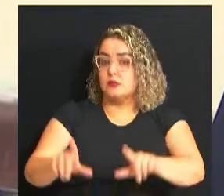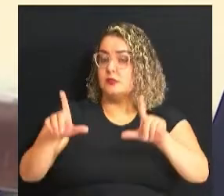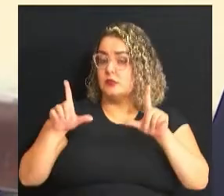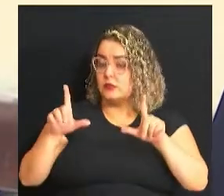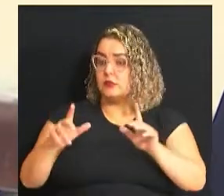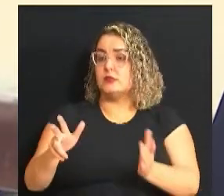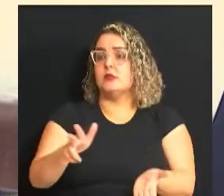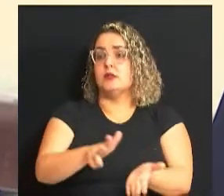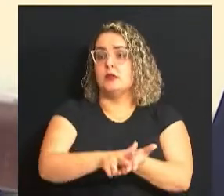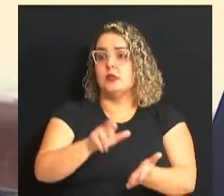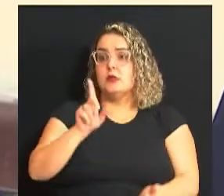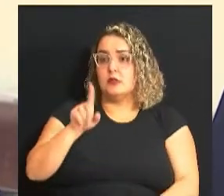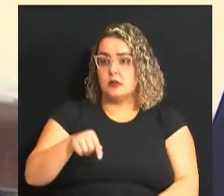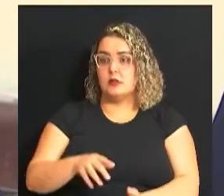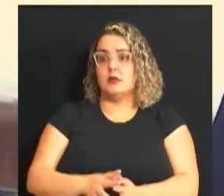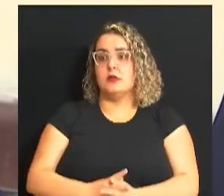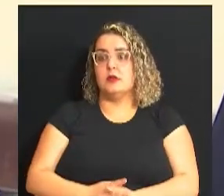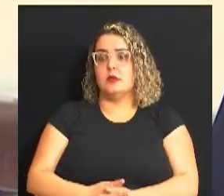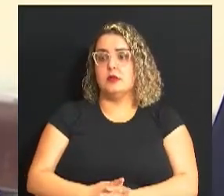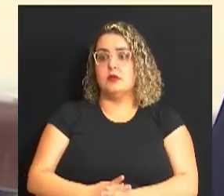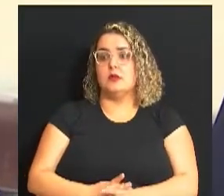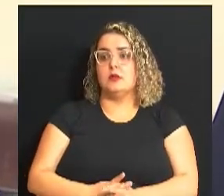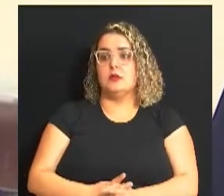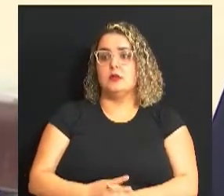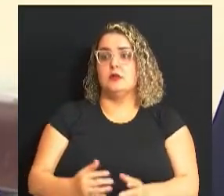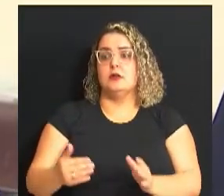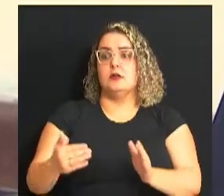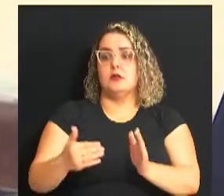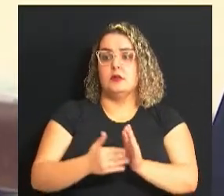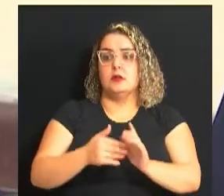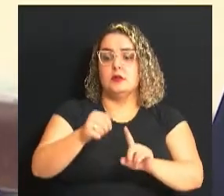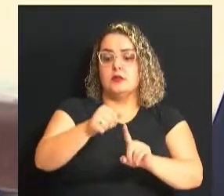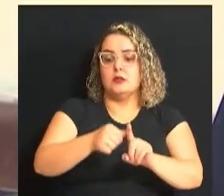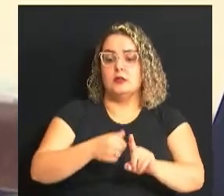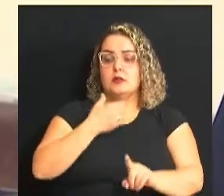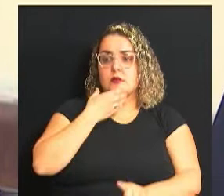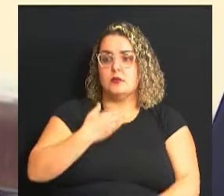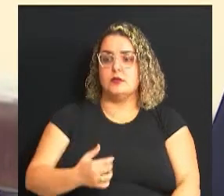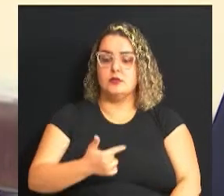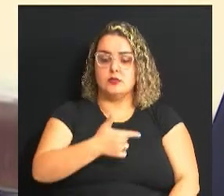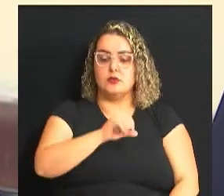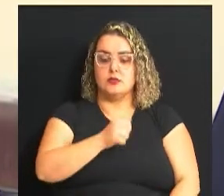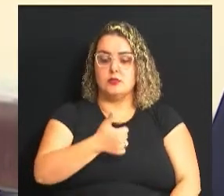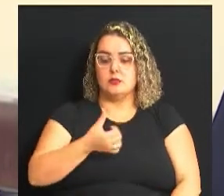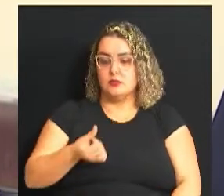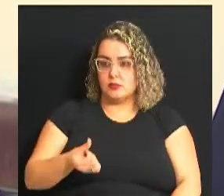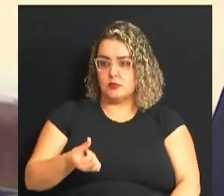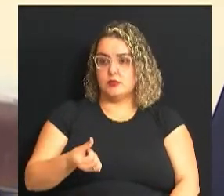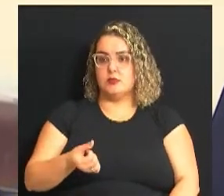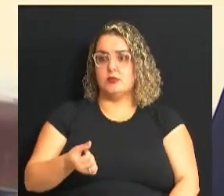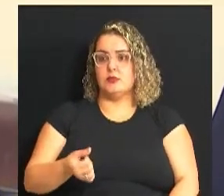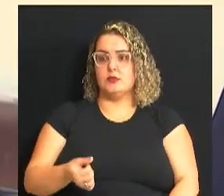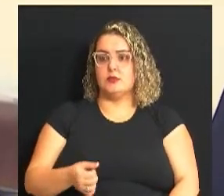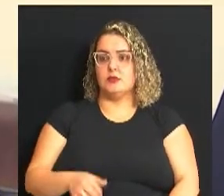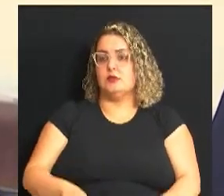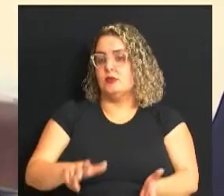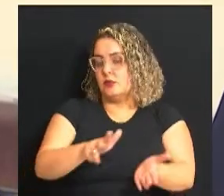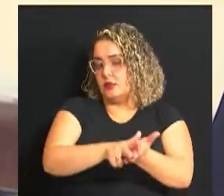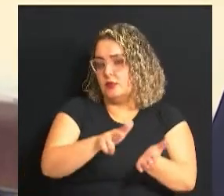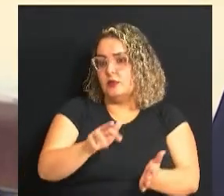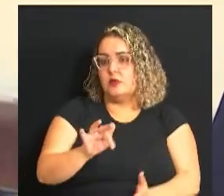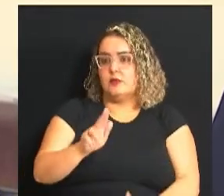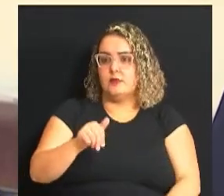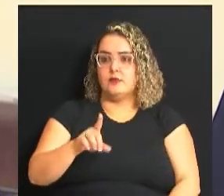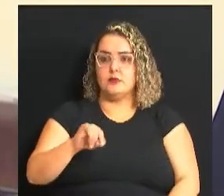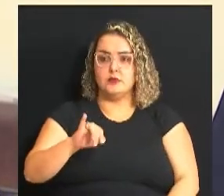é para ocupação até dezembro de 2016, em termos de legitimação fundiária, né? Então, nós temos